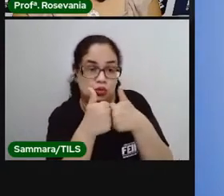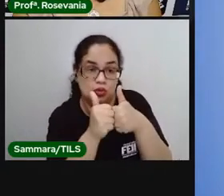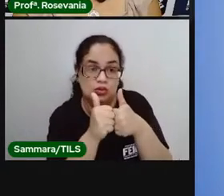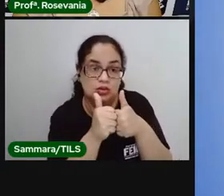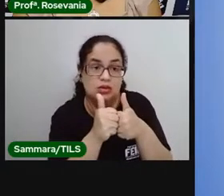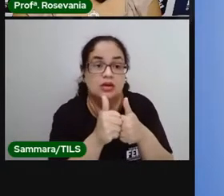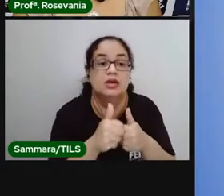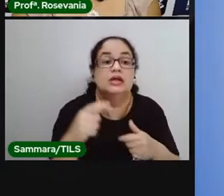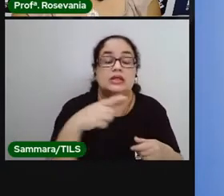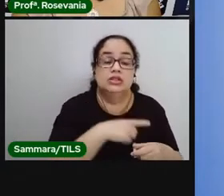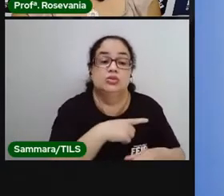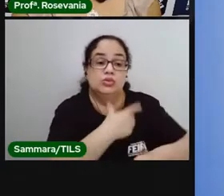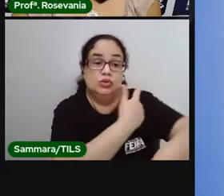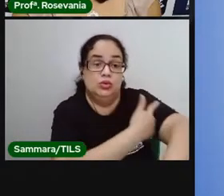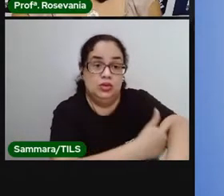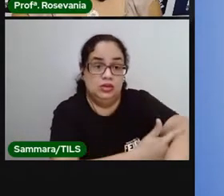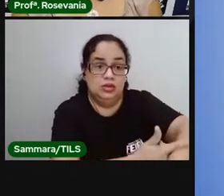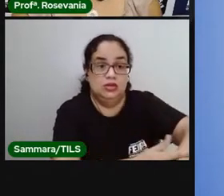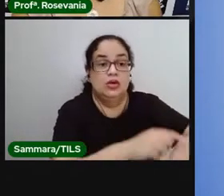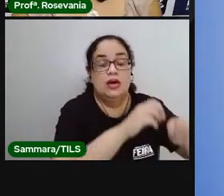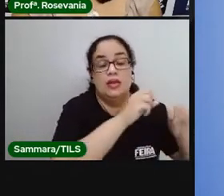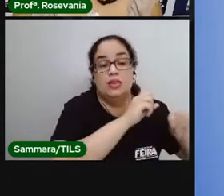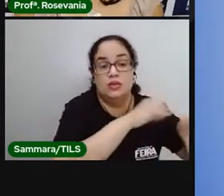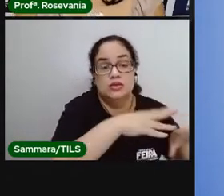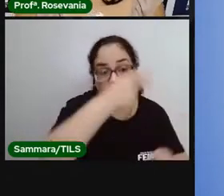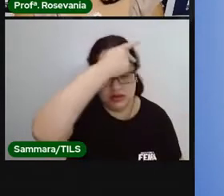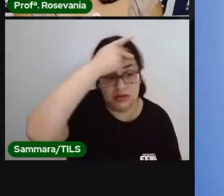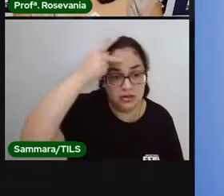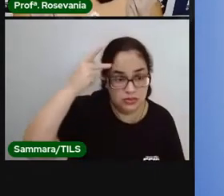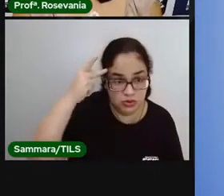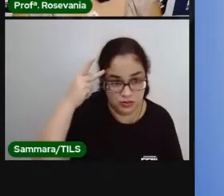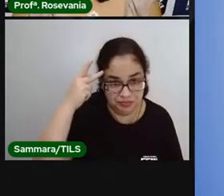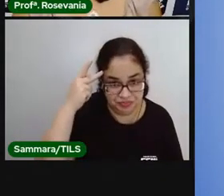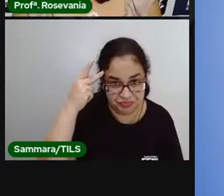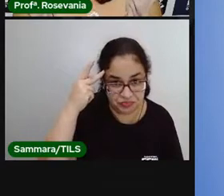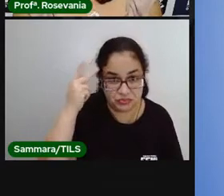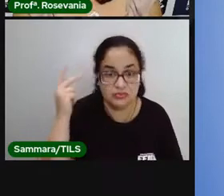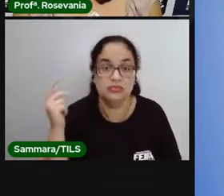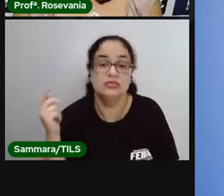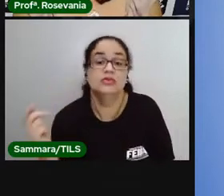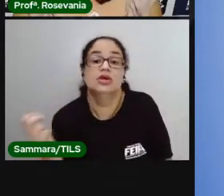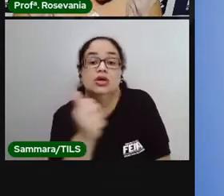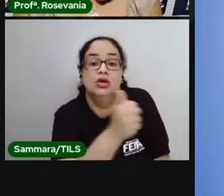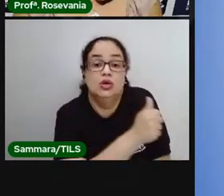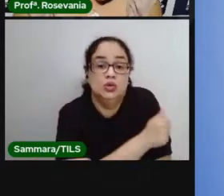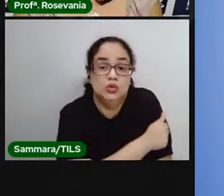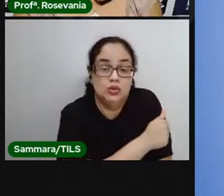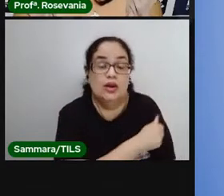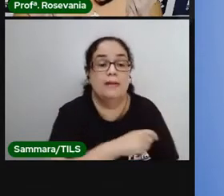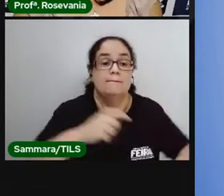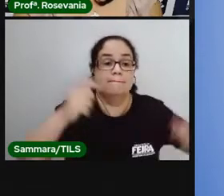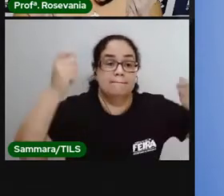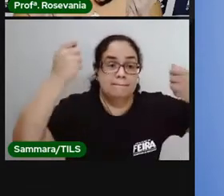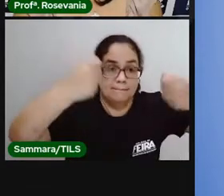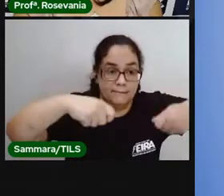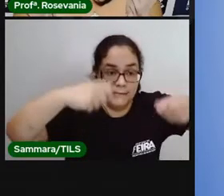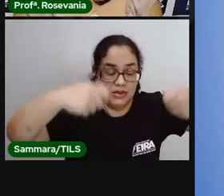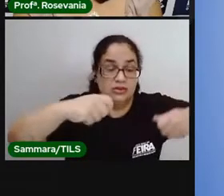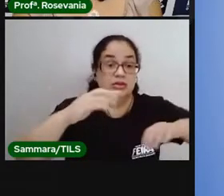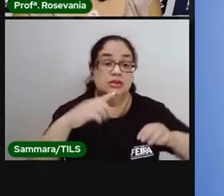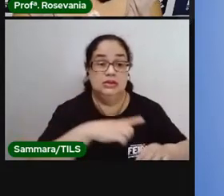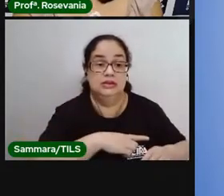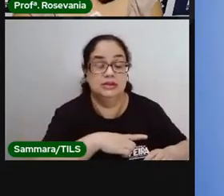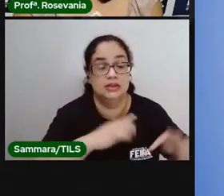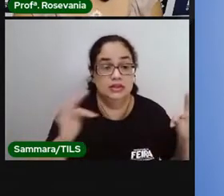pela educação do homem. À medida que esse número de transportes aumentaram, precisou de um meio